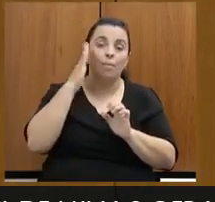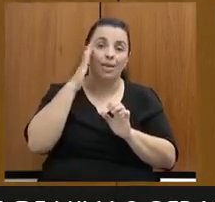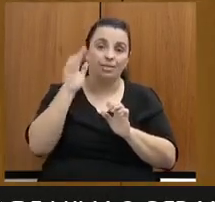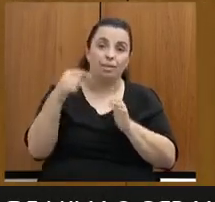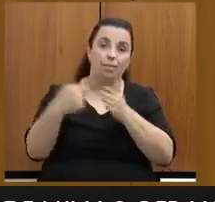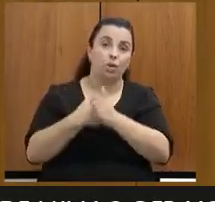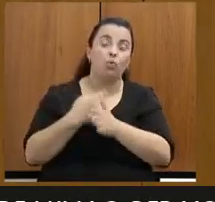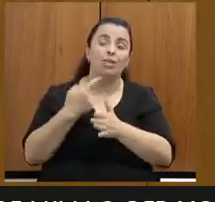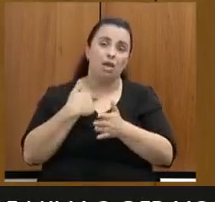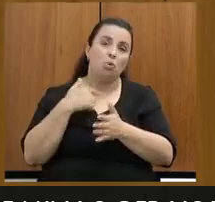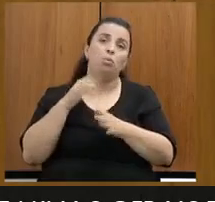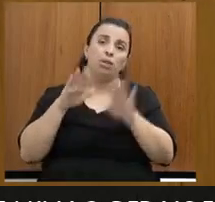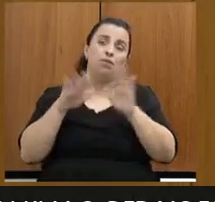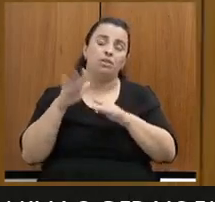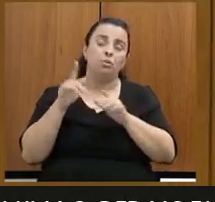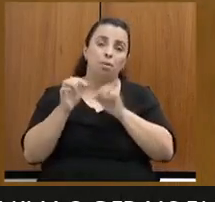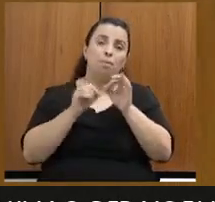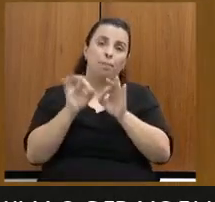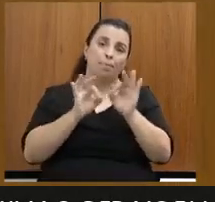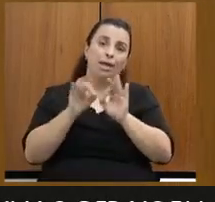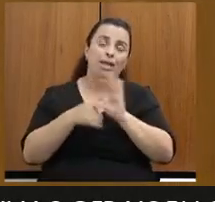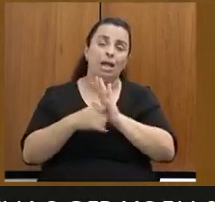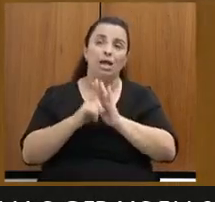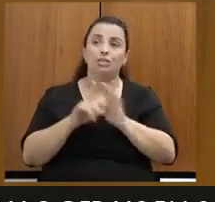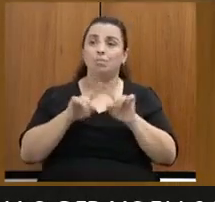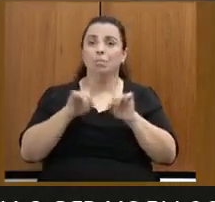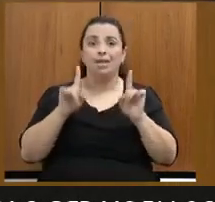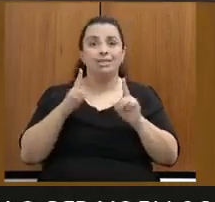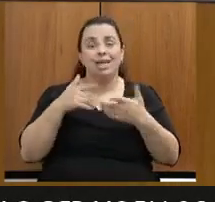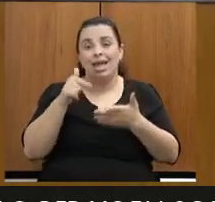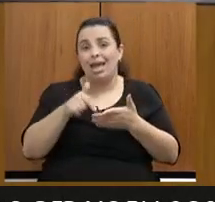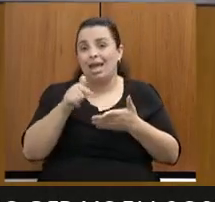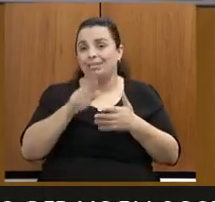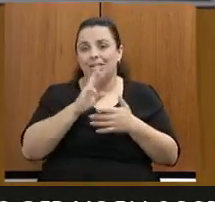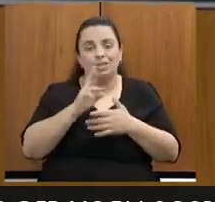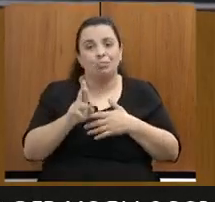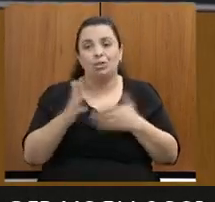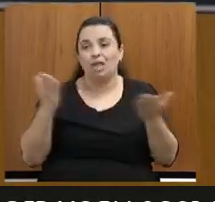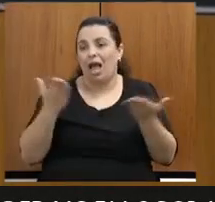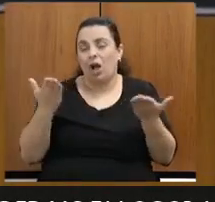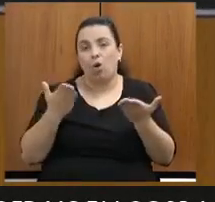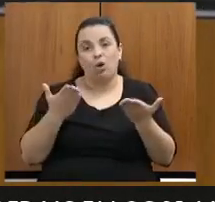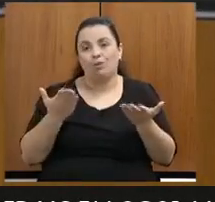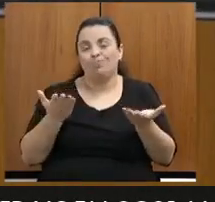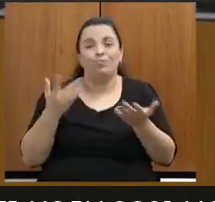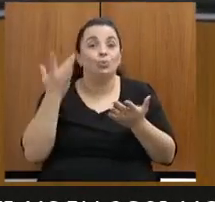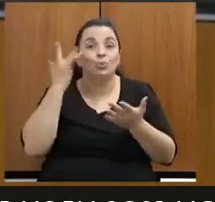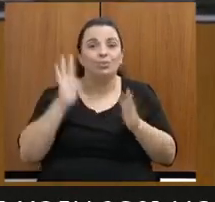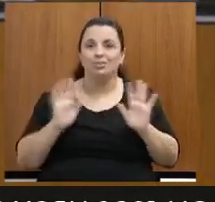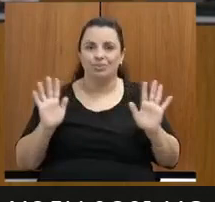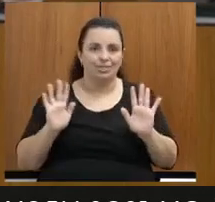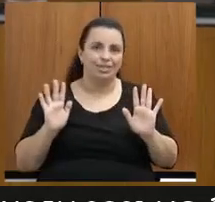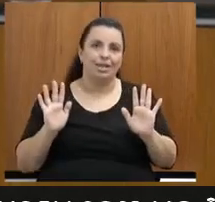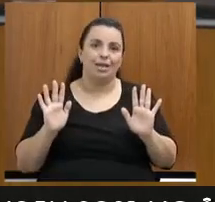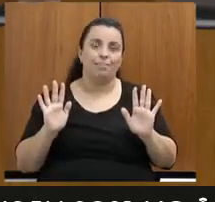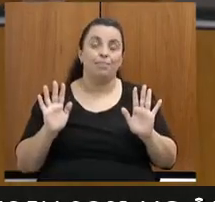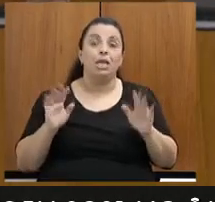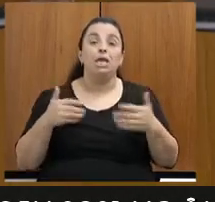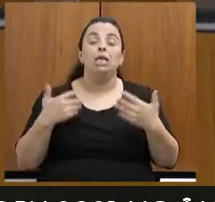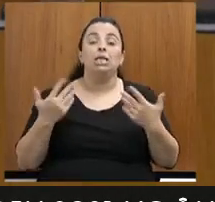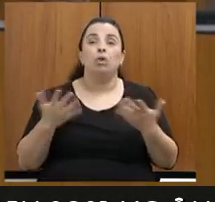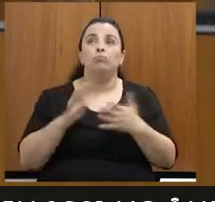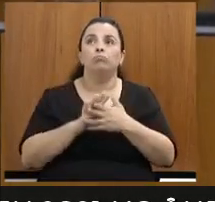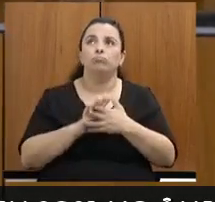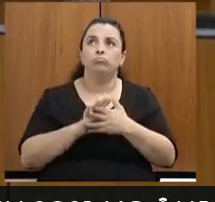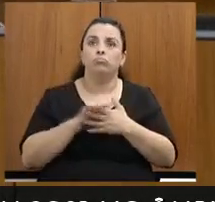trago é né então eu pediria um show aqui é nós tivemos desse desse ano